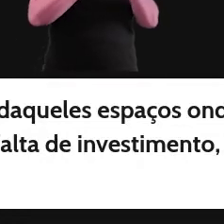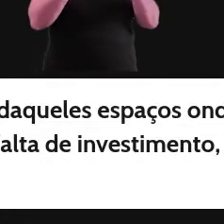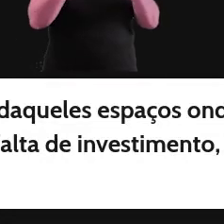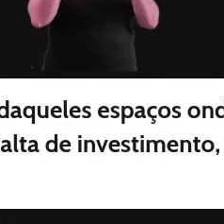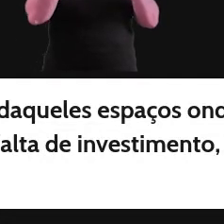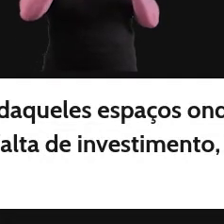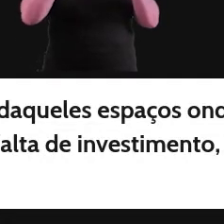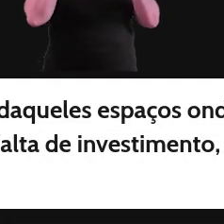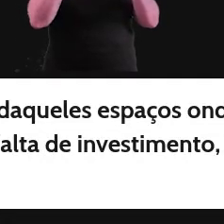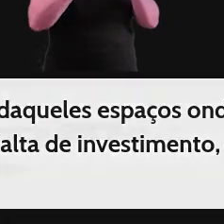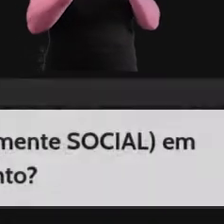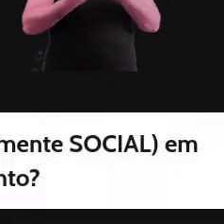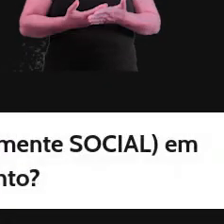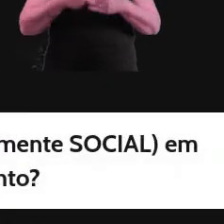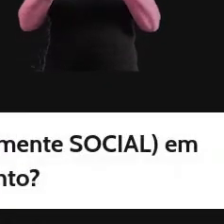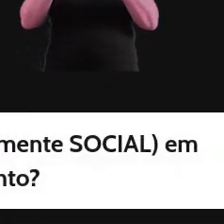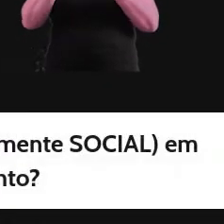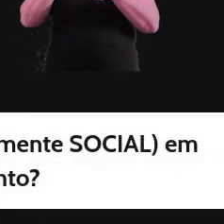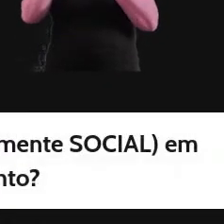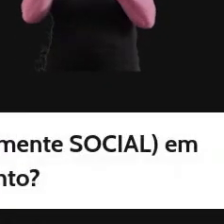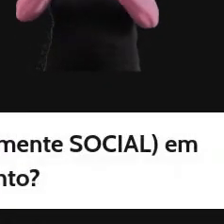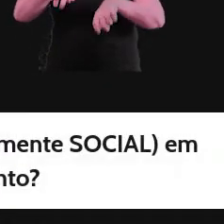Estou contempladíssima.